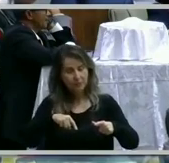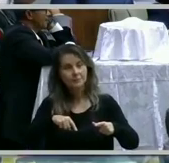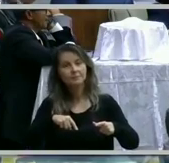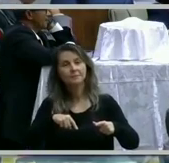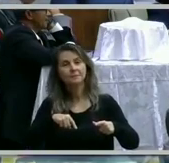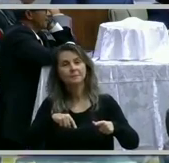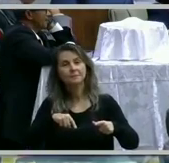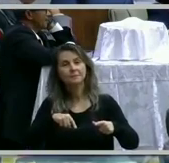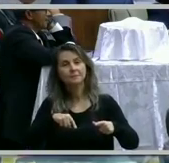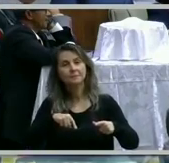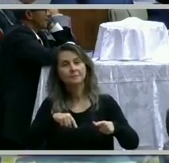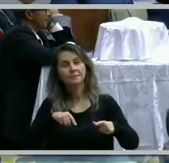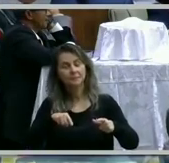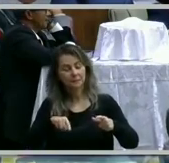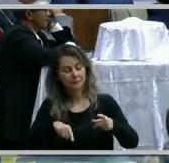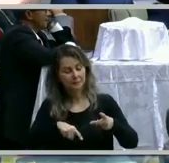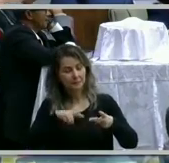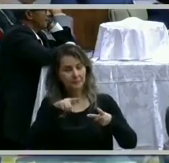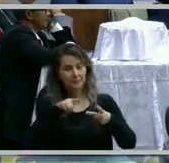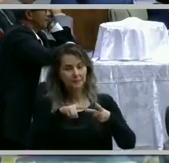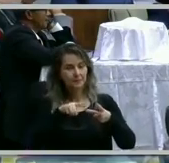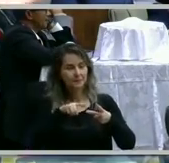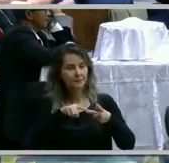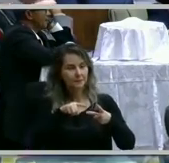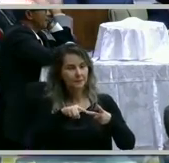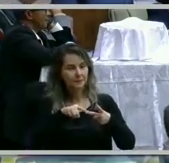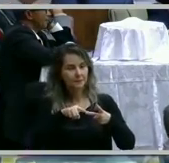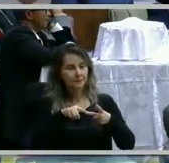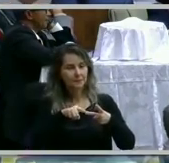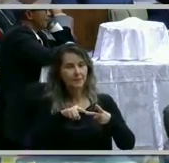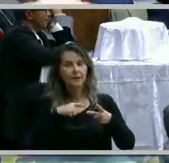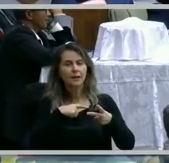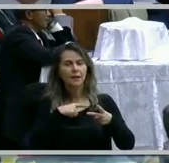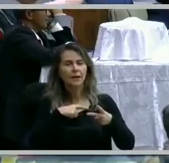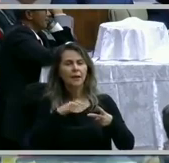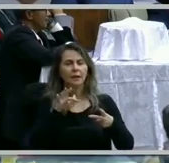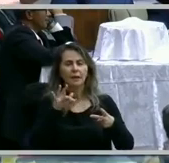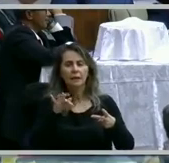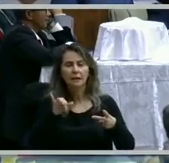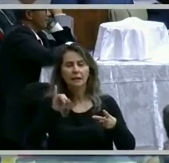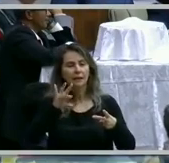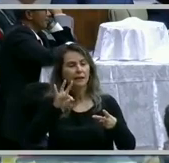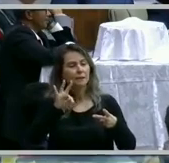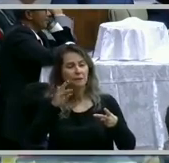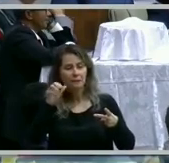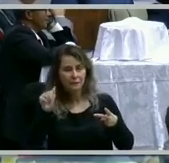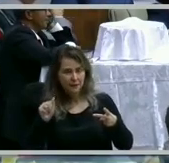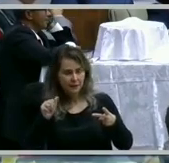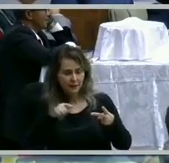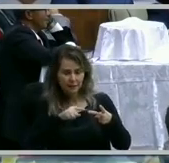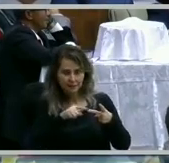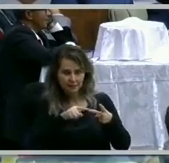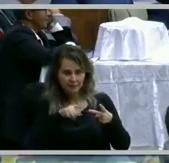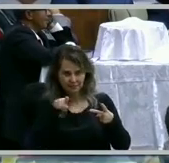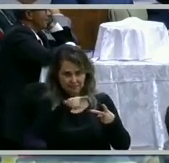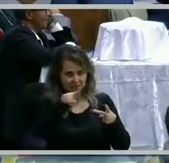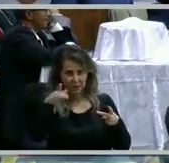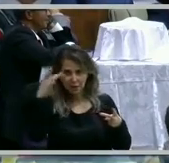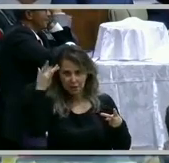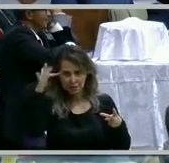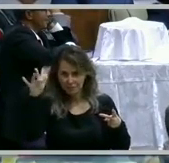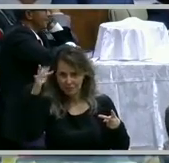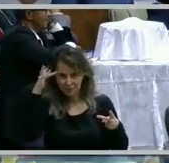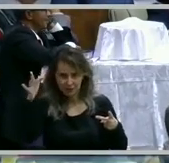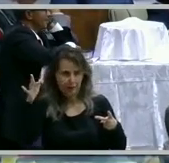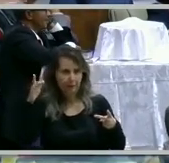LP pegava duas fitas cassete, que vocês também não sabem. Eu acho que muita gente aqui não sabe o que é pião,